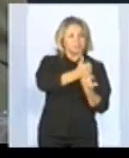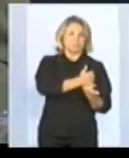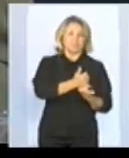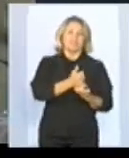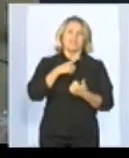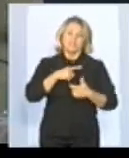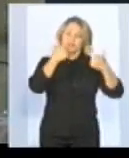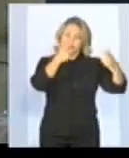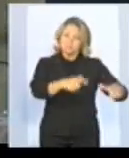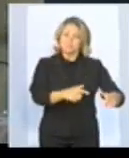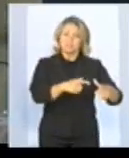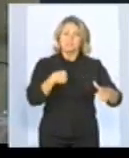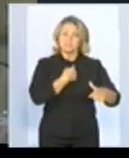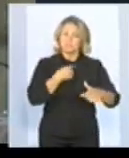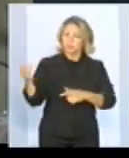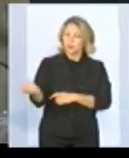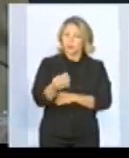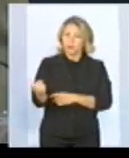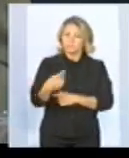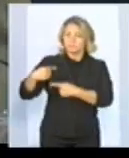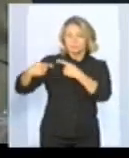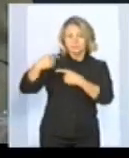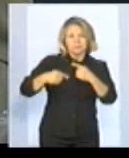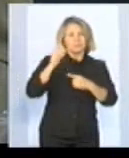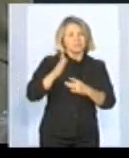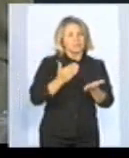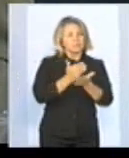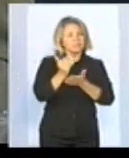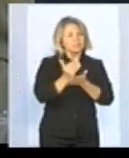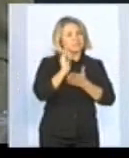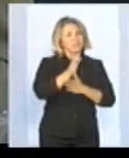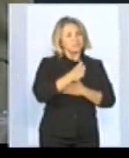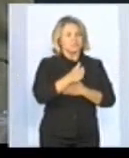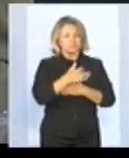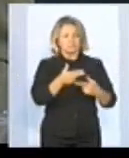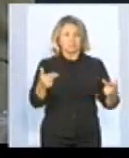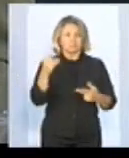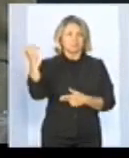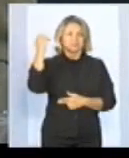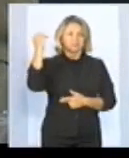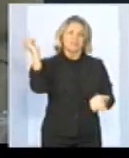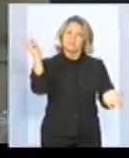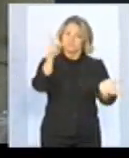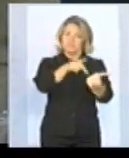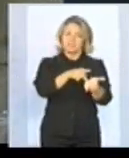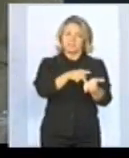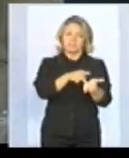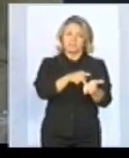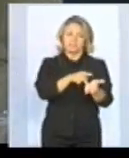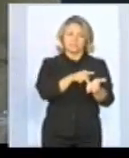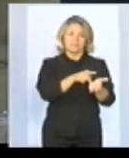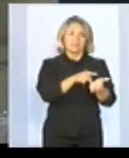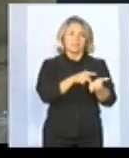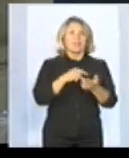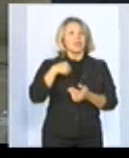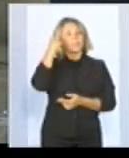sim um espaço para novos competidores, esses novos competidores já entraram no mercado, isso já é uma realidade, e eu imagino